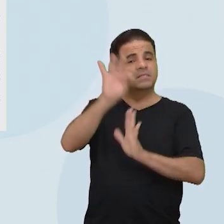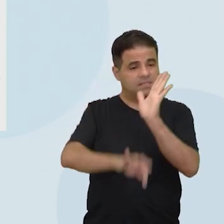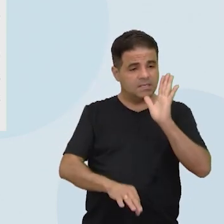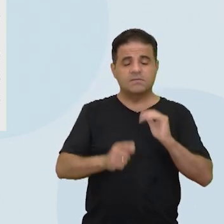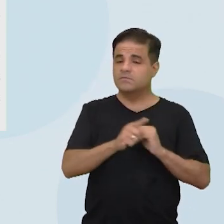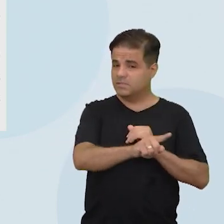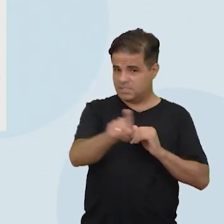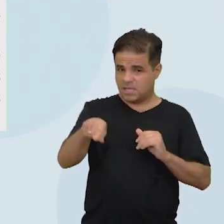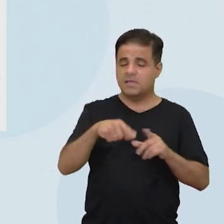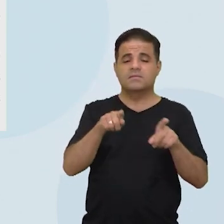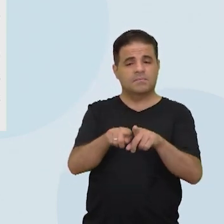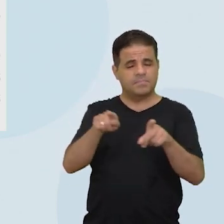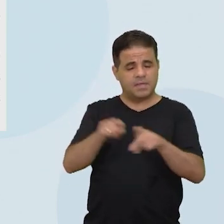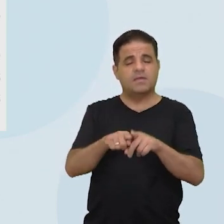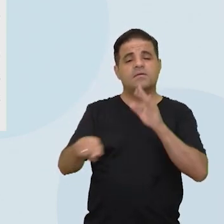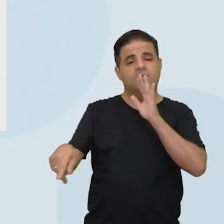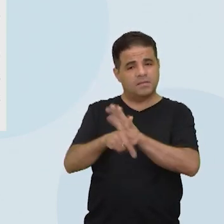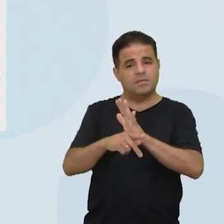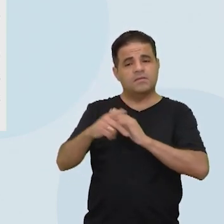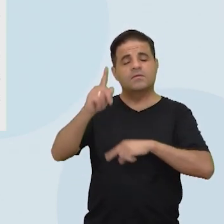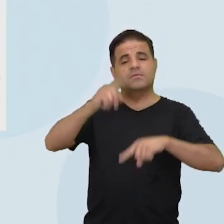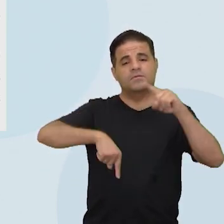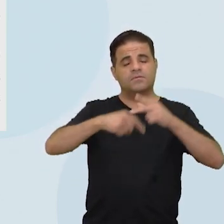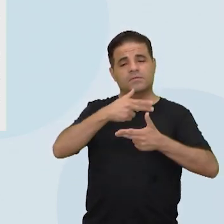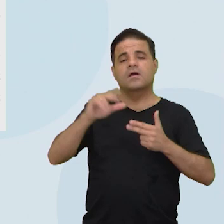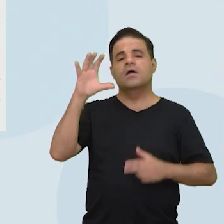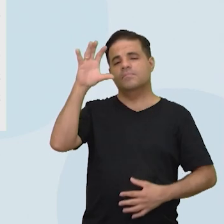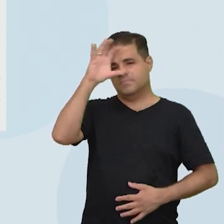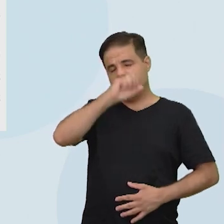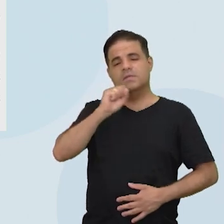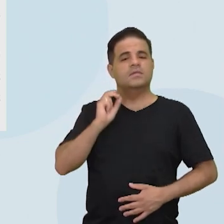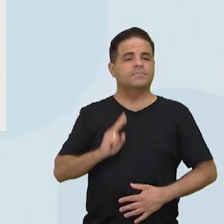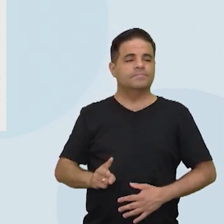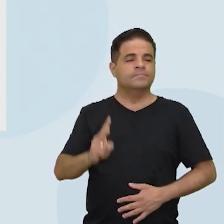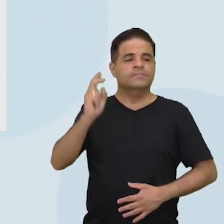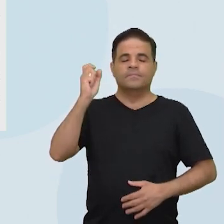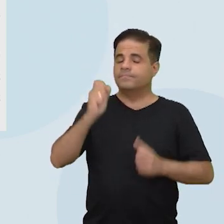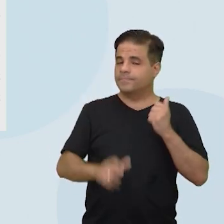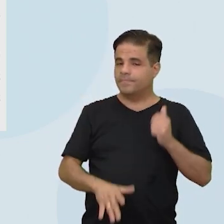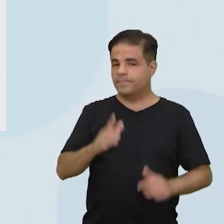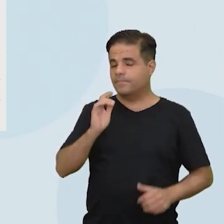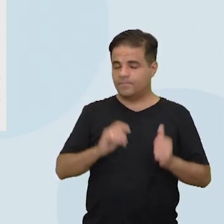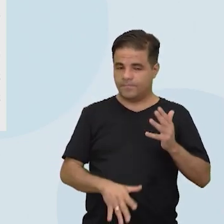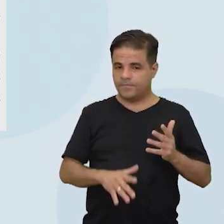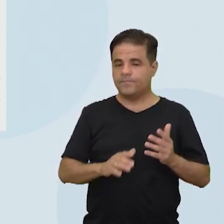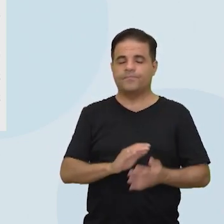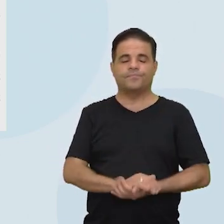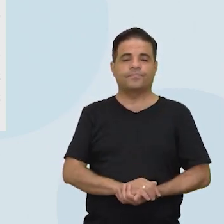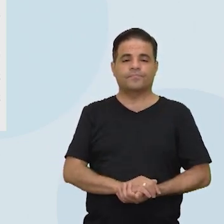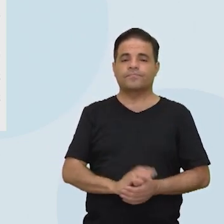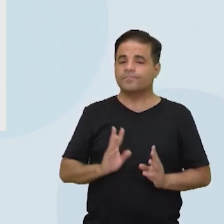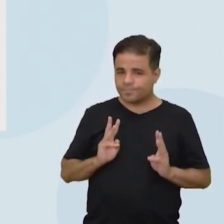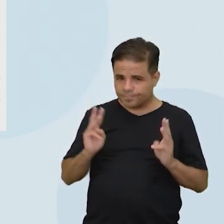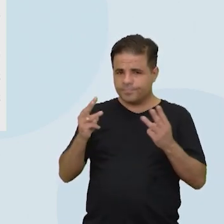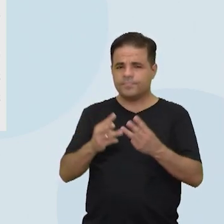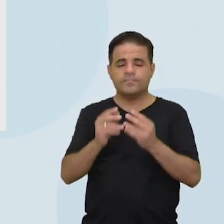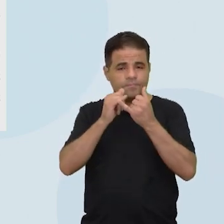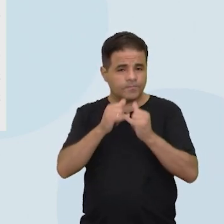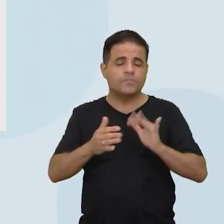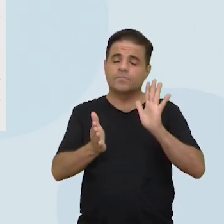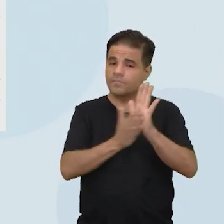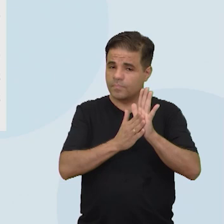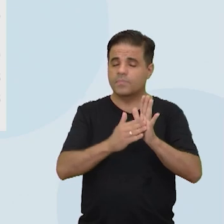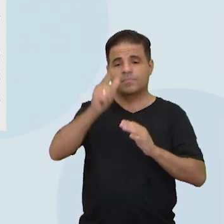para vocês também. Faz parte também do material de vocês do Aprender Sempre. E ele fala lá, né? Massa e energia, proposta pelo